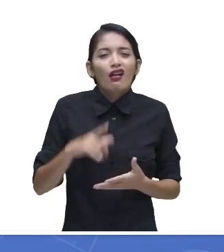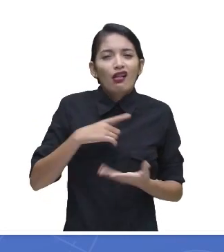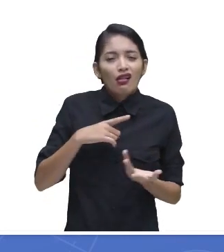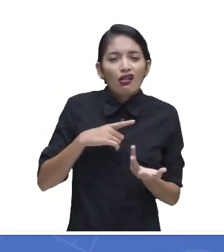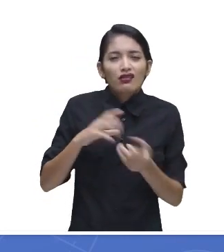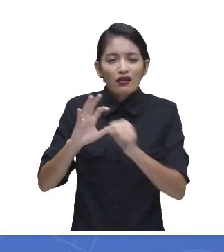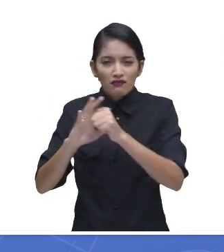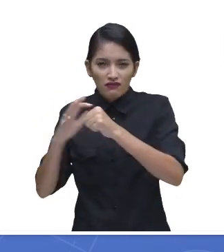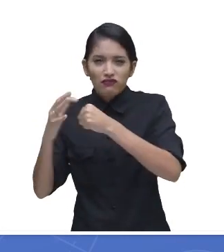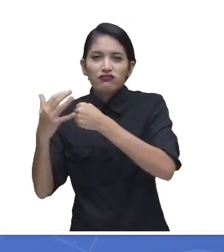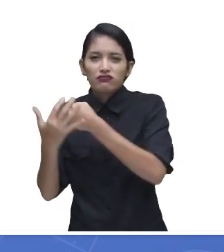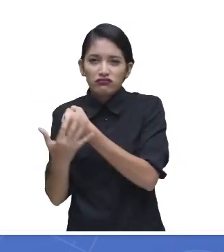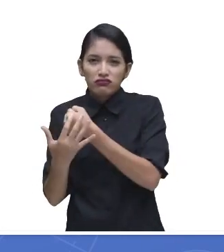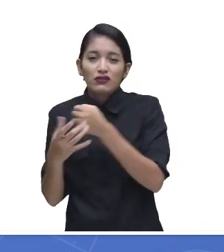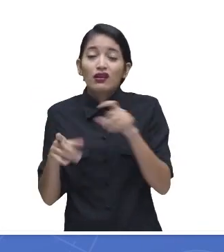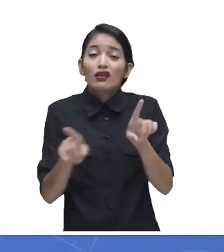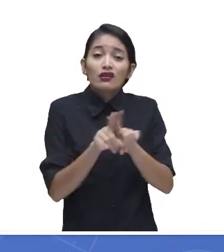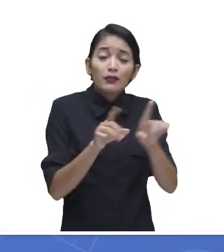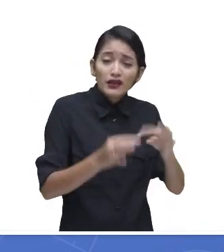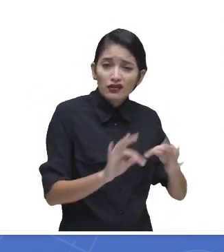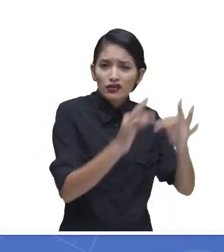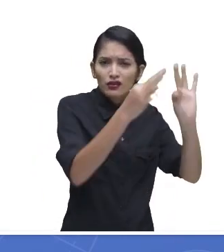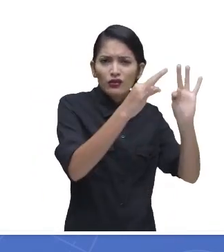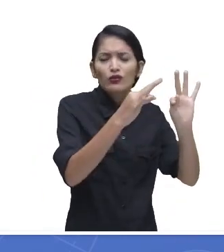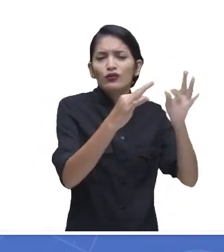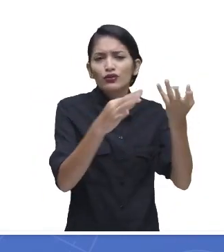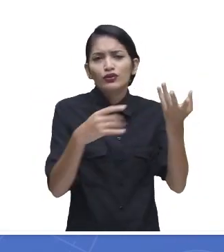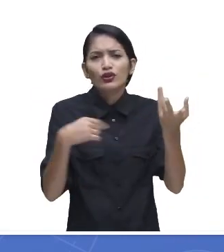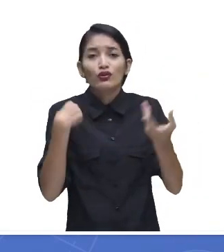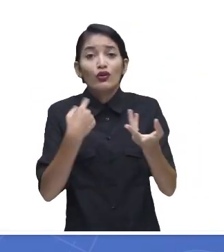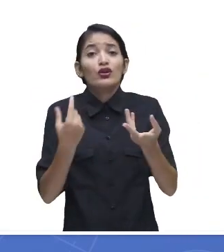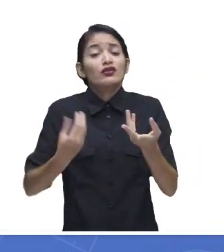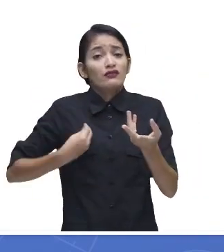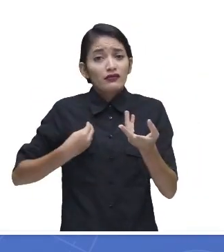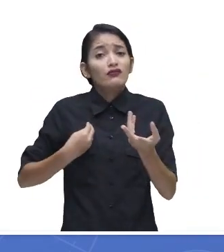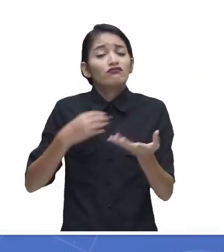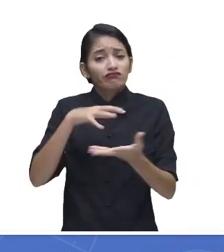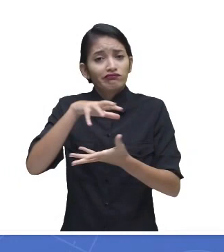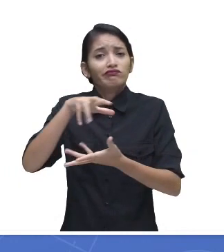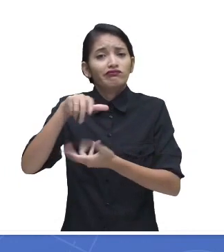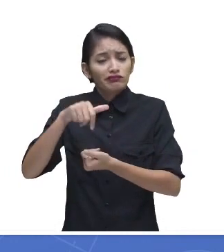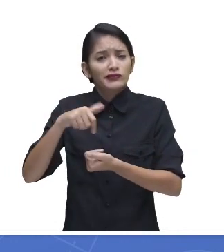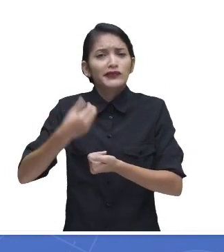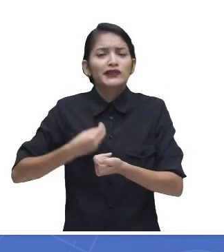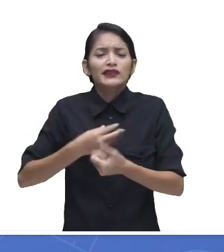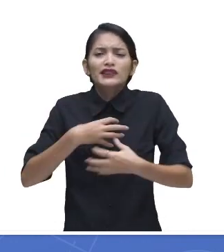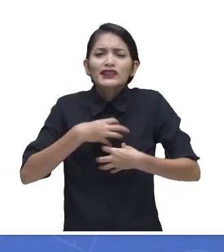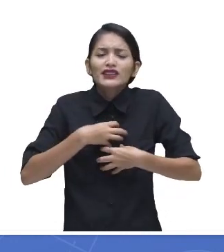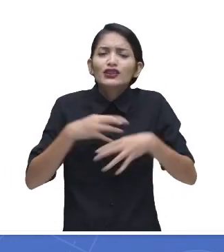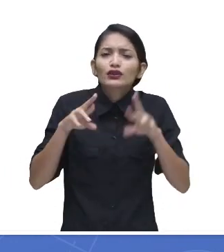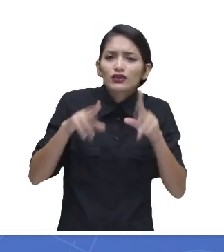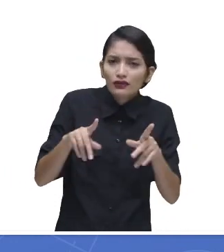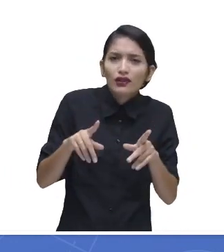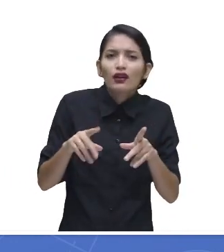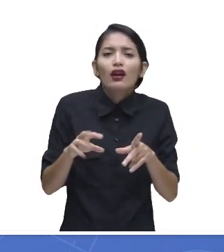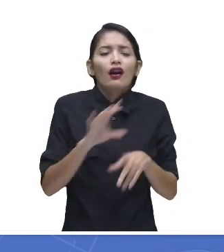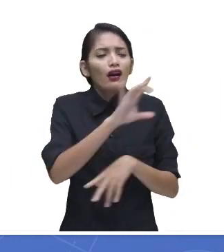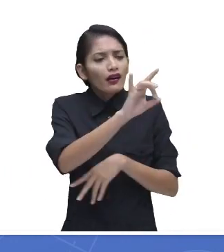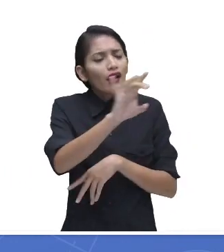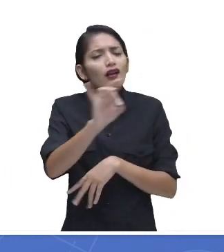pandemia, mas tem a tecnologia, então nós vemos o mundo de uma maneira hoje. Né? Cada um vê o mundo de uma